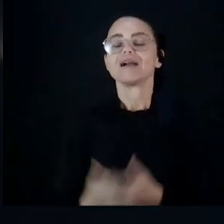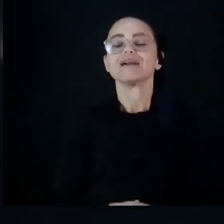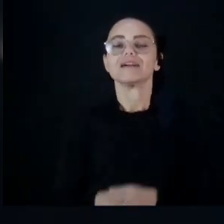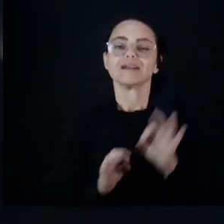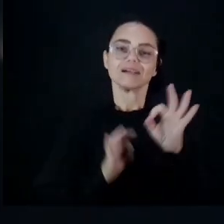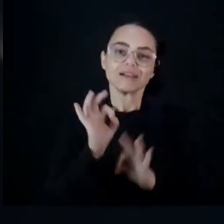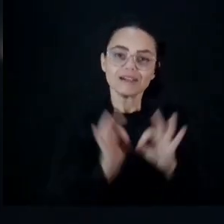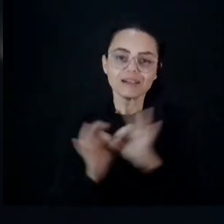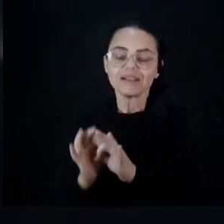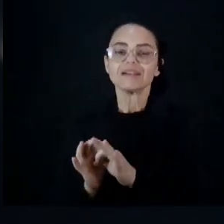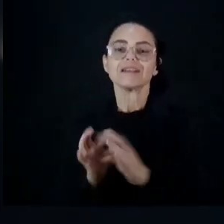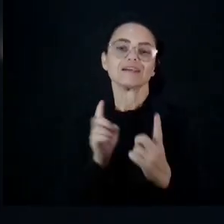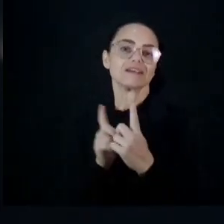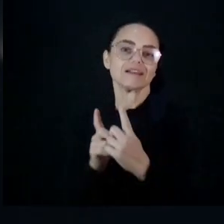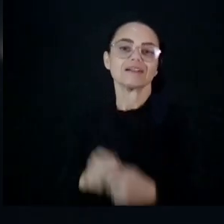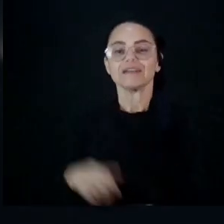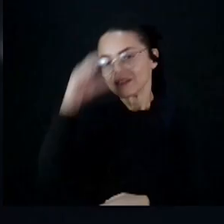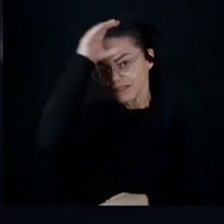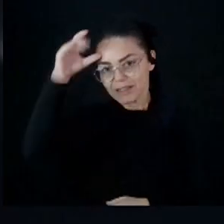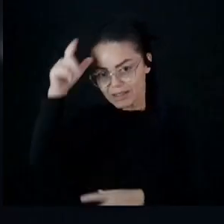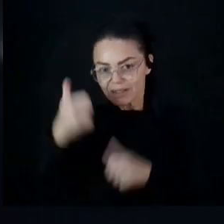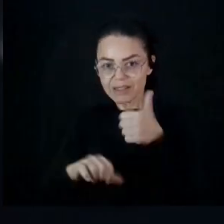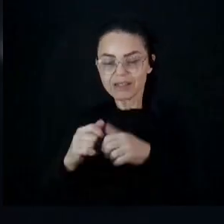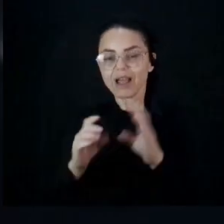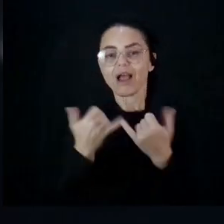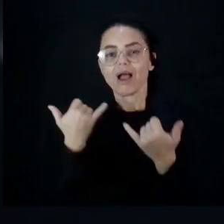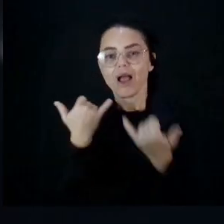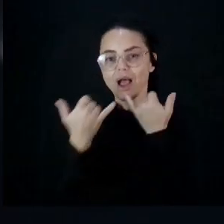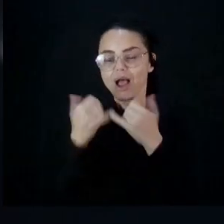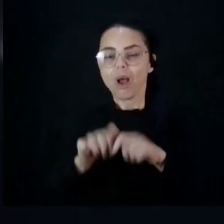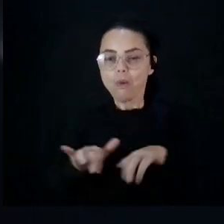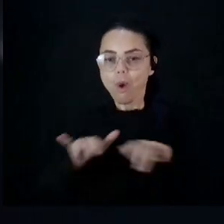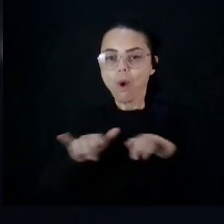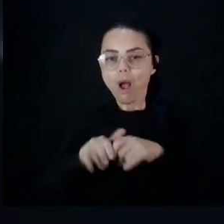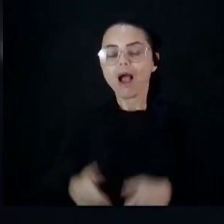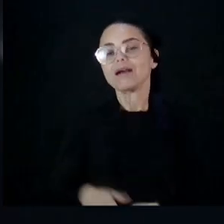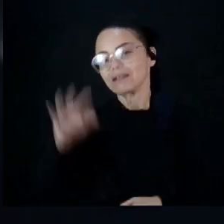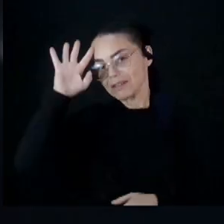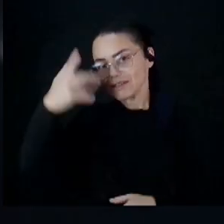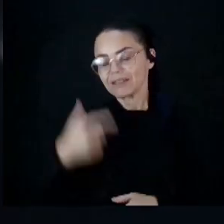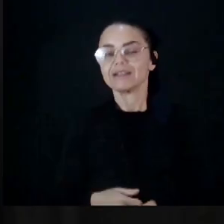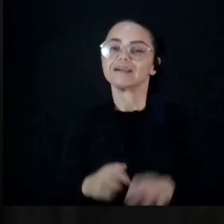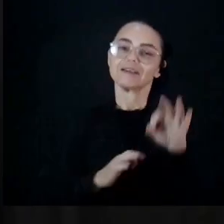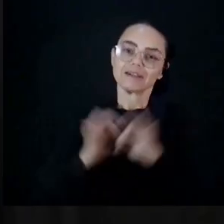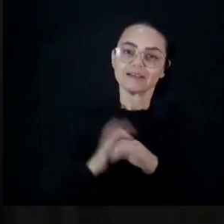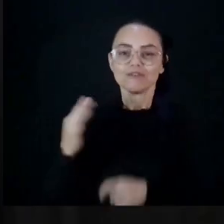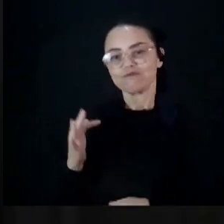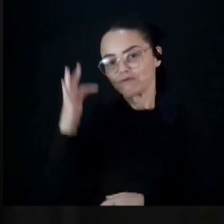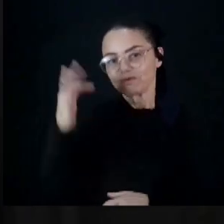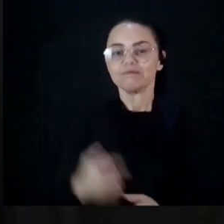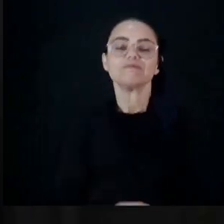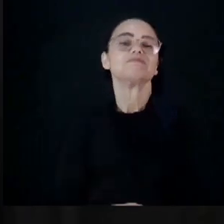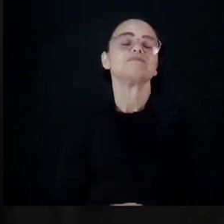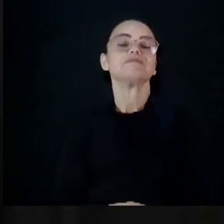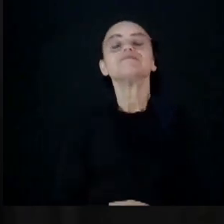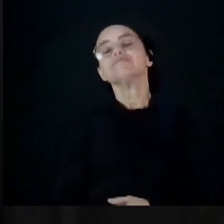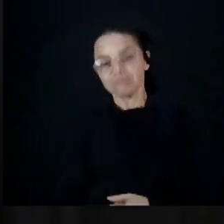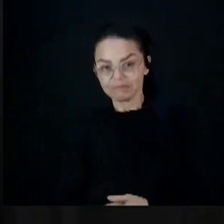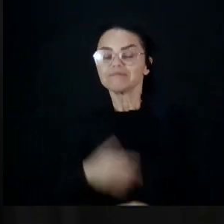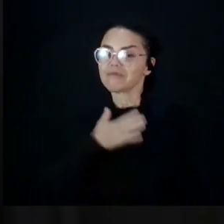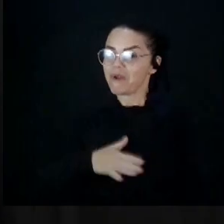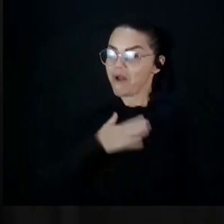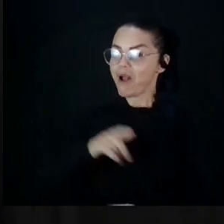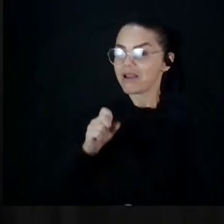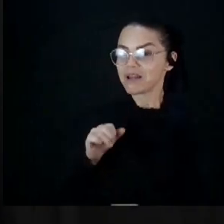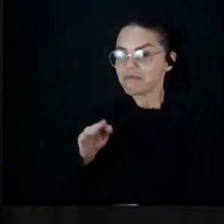atendem clientes, analisam dados, tomam decisões e até planejam o futuro. Calma aí, Samuel, não entrega o